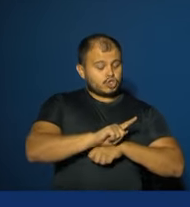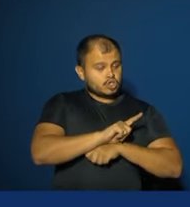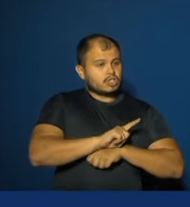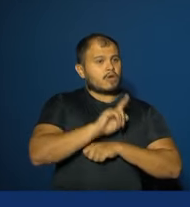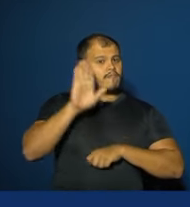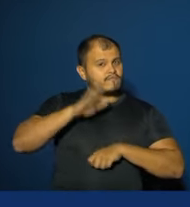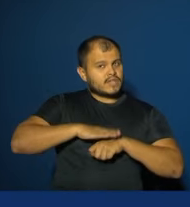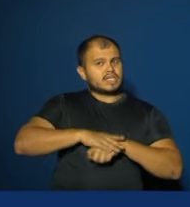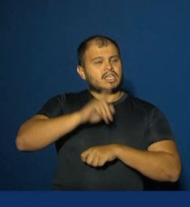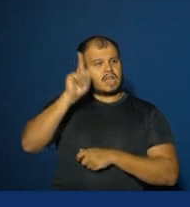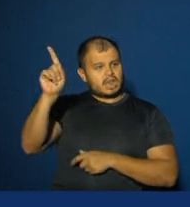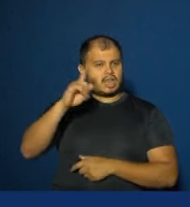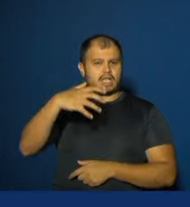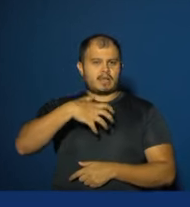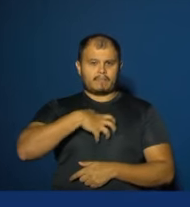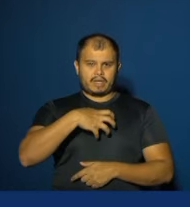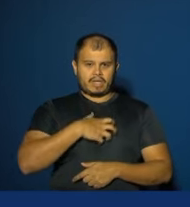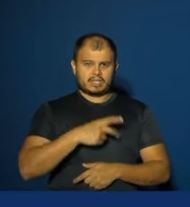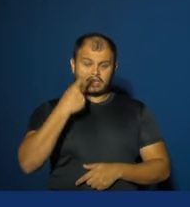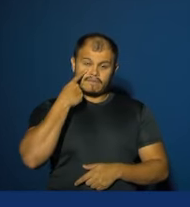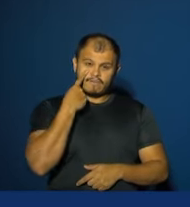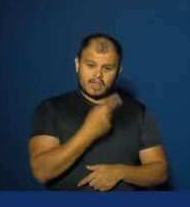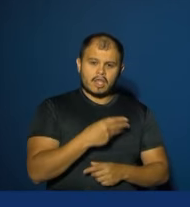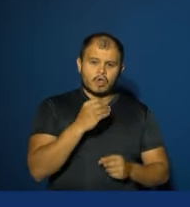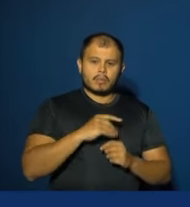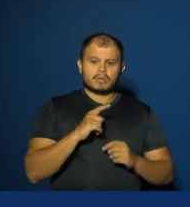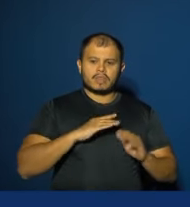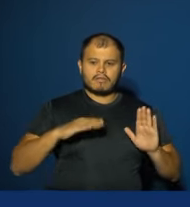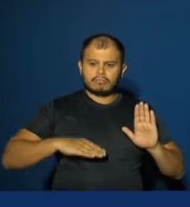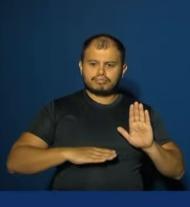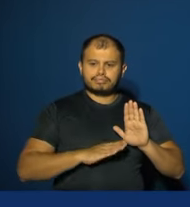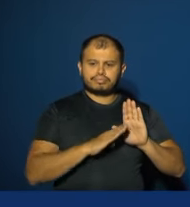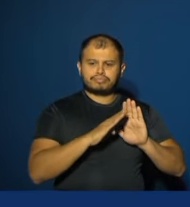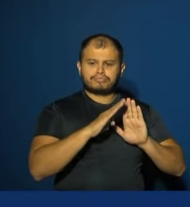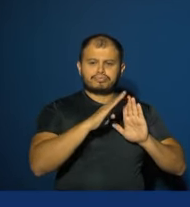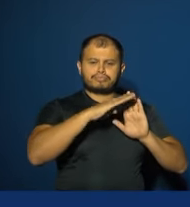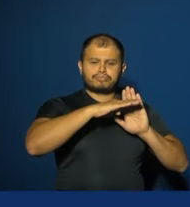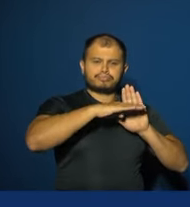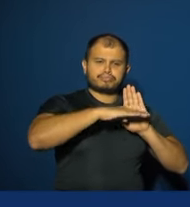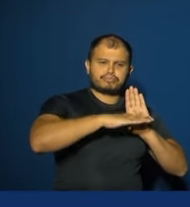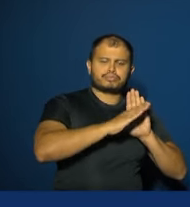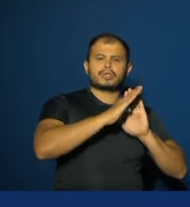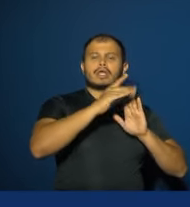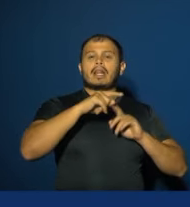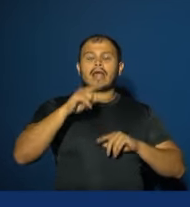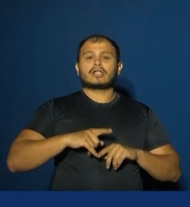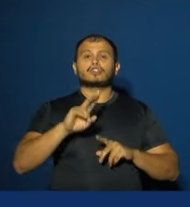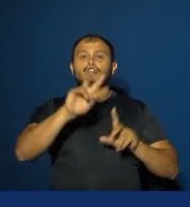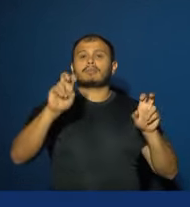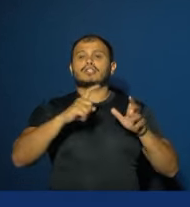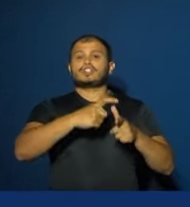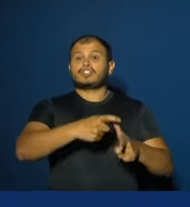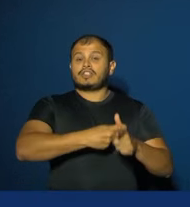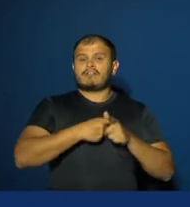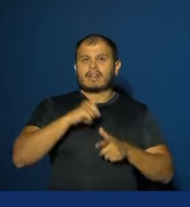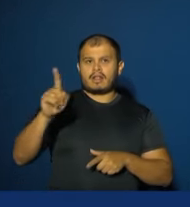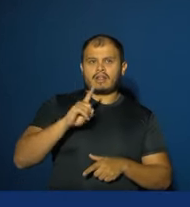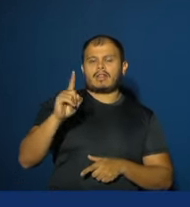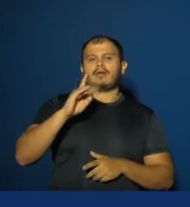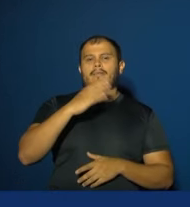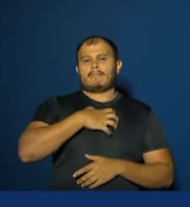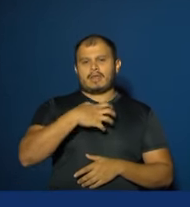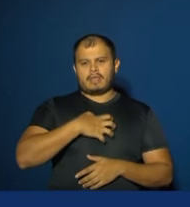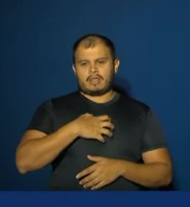E eu convido a olhar a curva declinante de endividamento do Estado da Bahia. Hoje, em relação